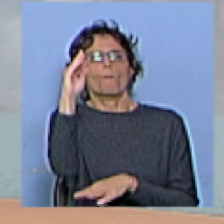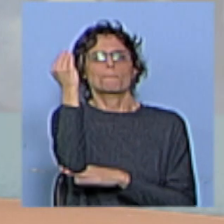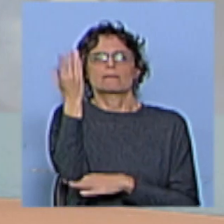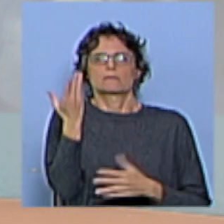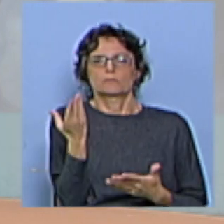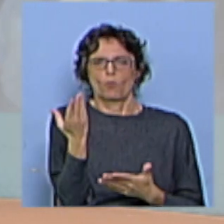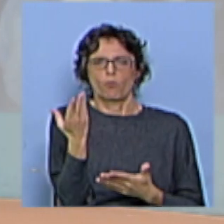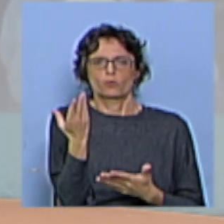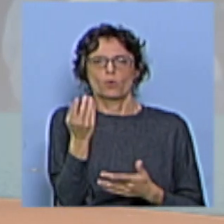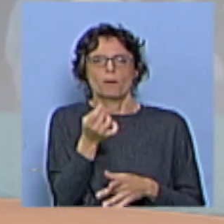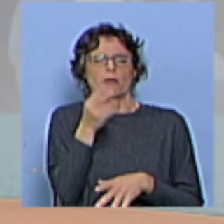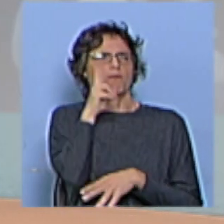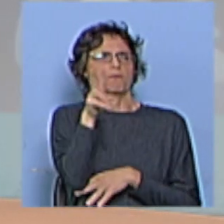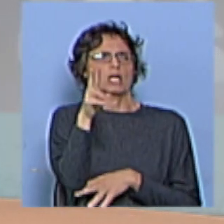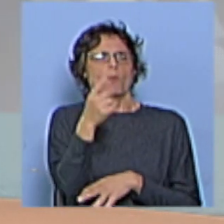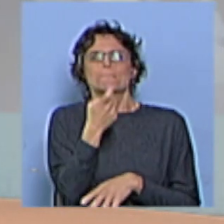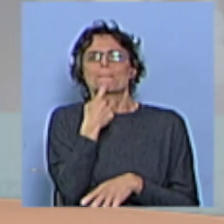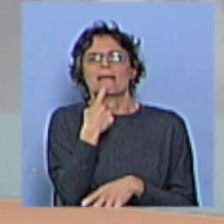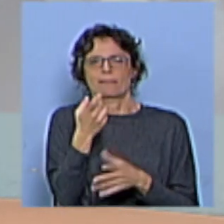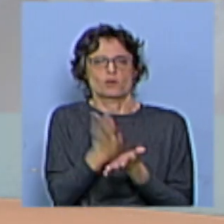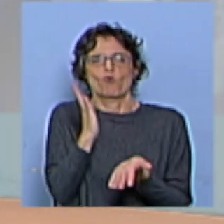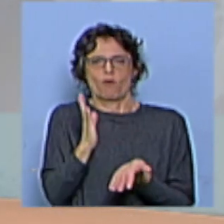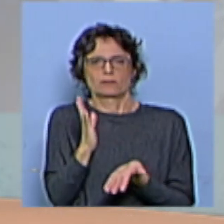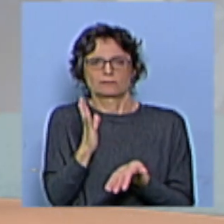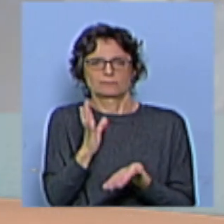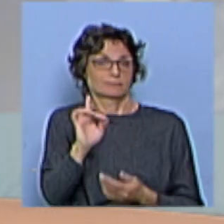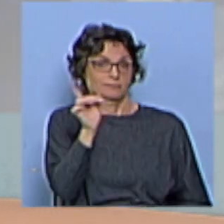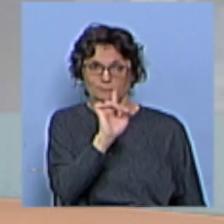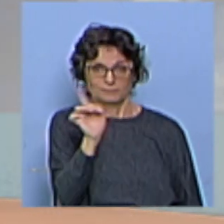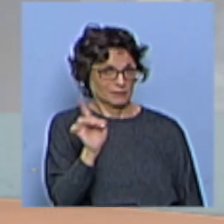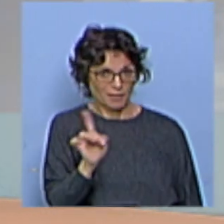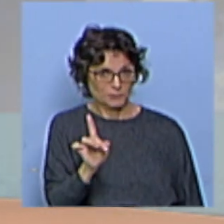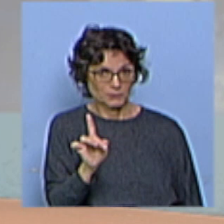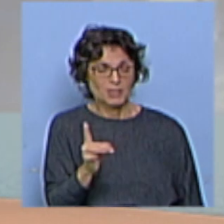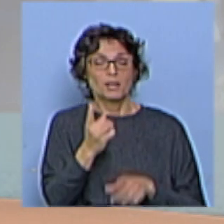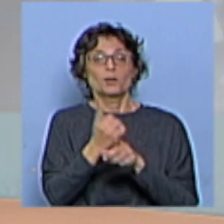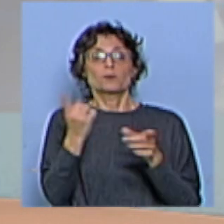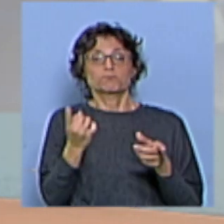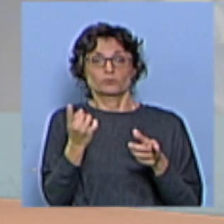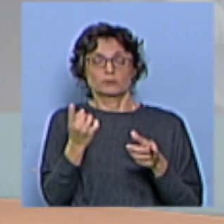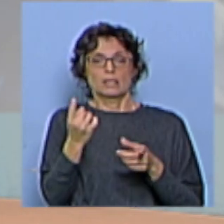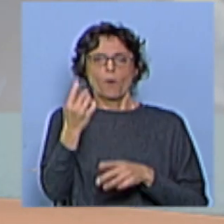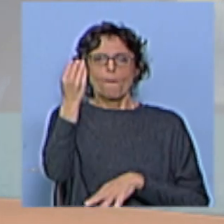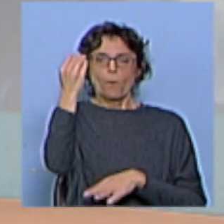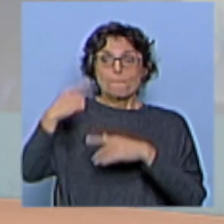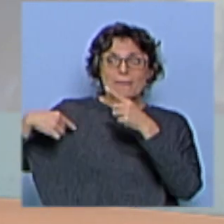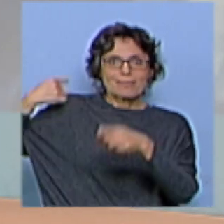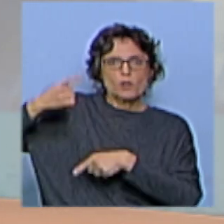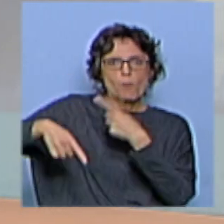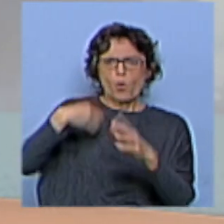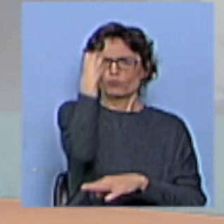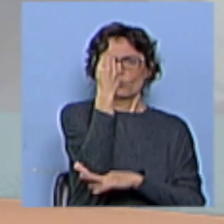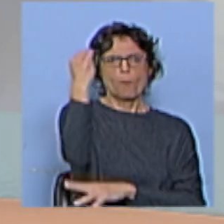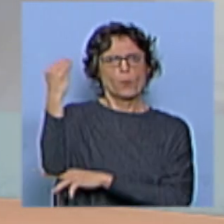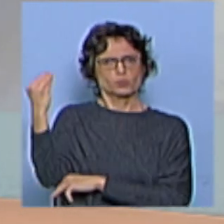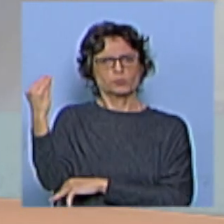algo que está ali inerte. E não é verdade, até porque a forma como os monumentos se